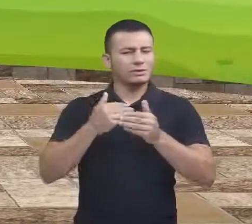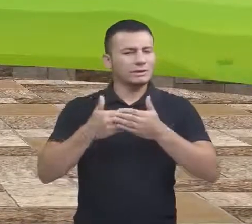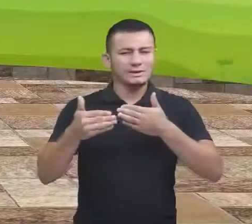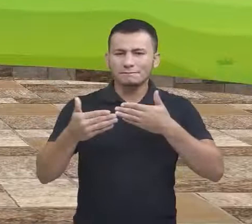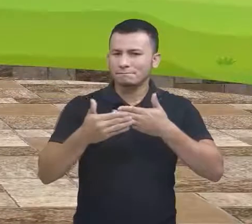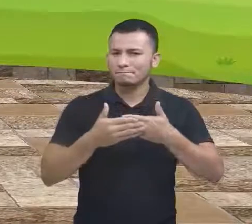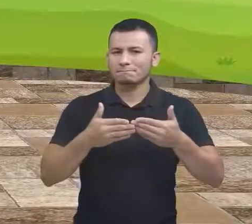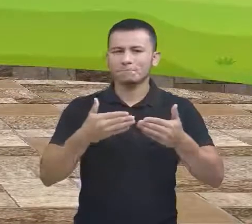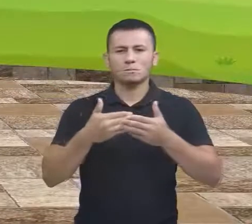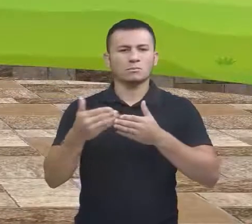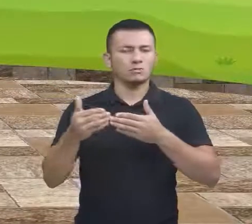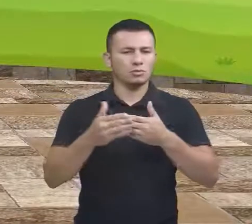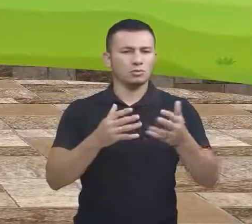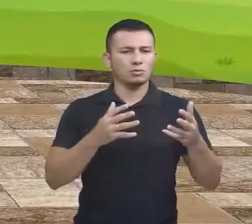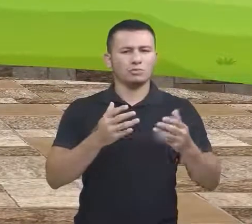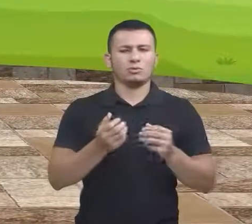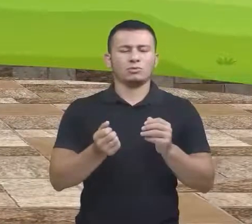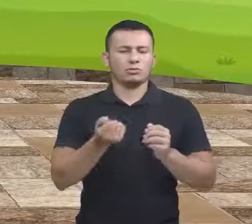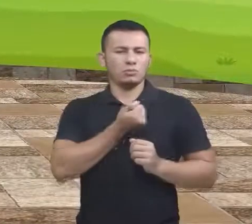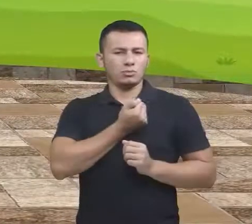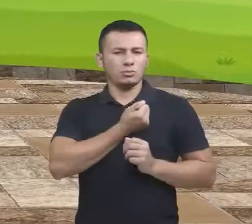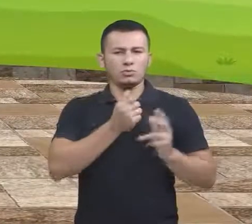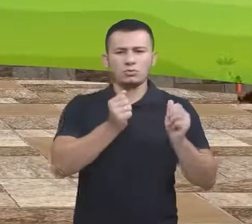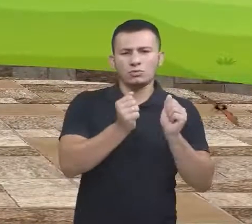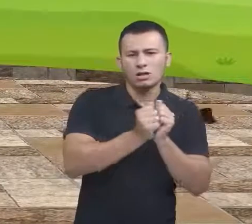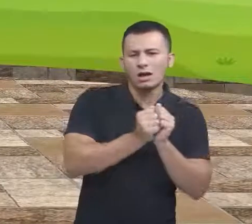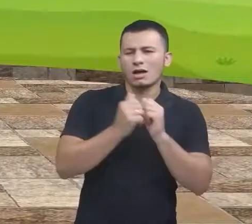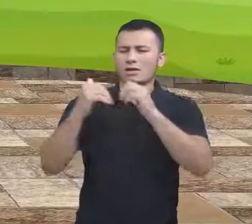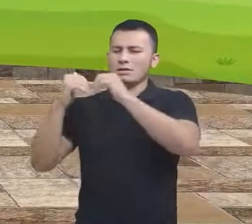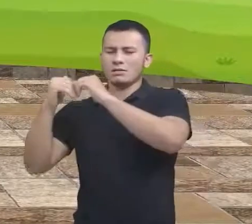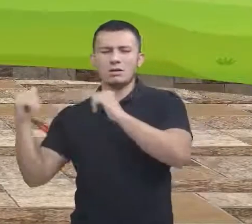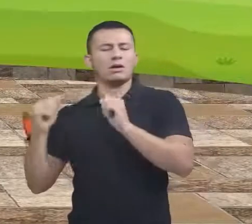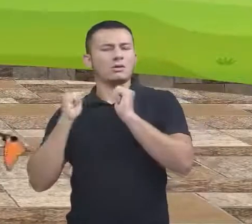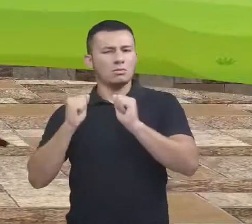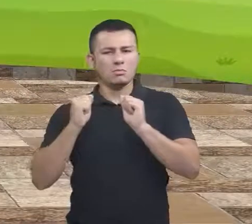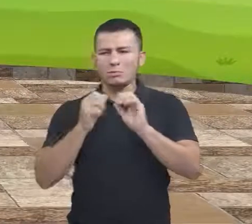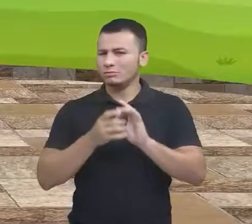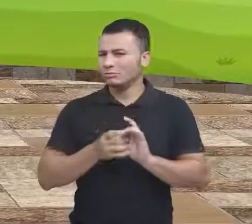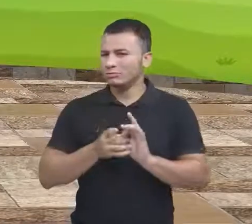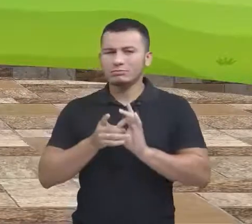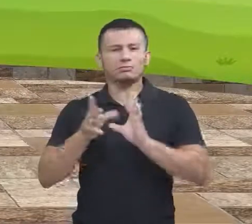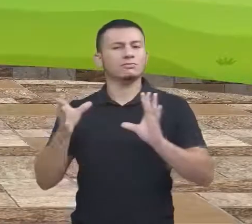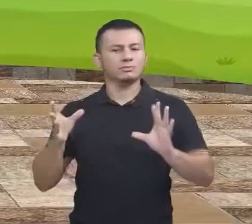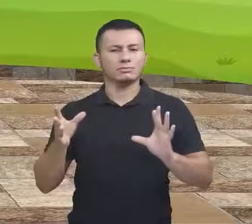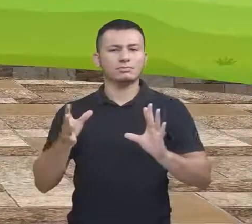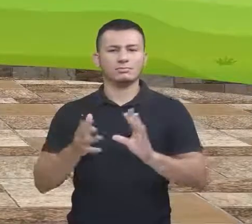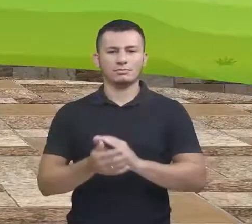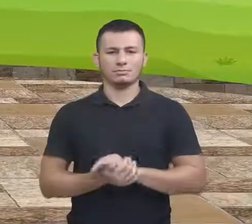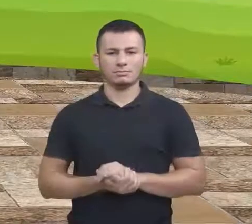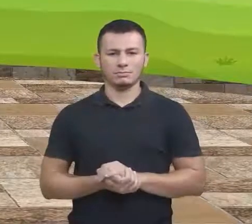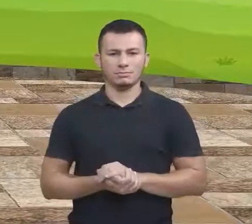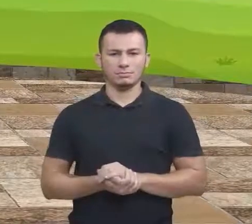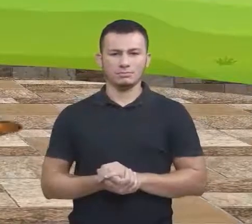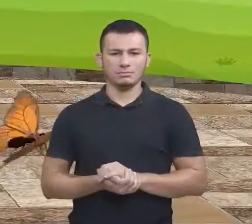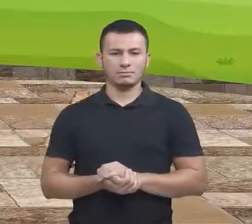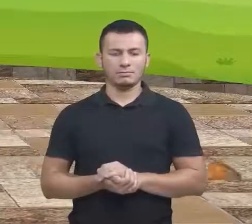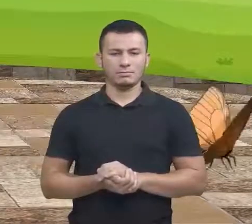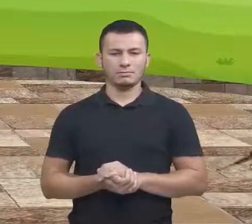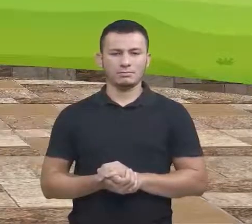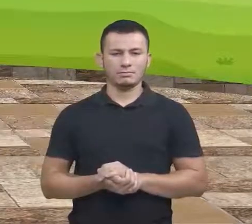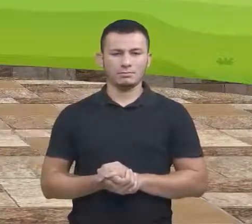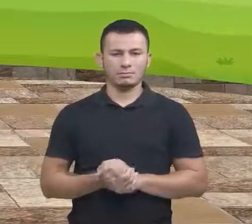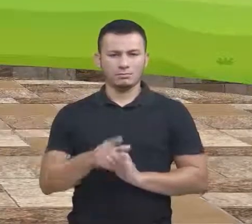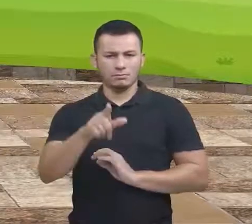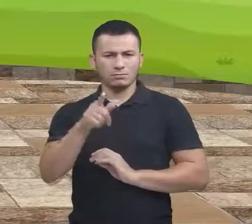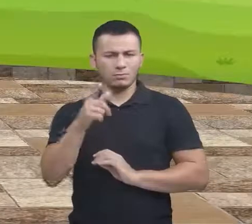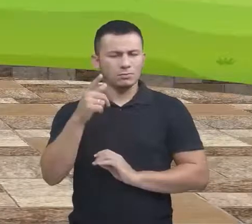infinitos outros números que aí eu posso compor e decompor você não